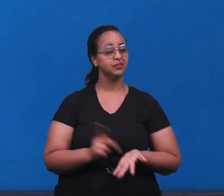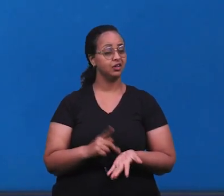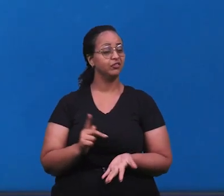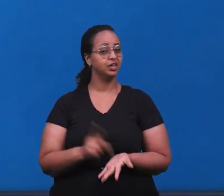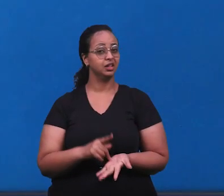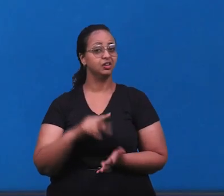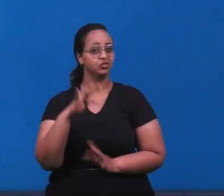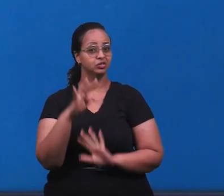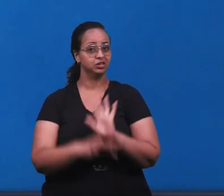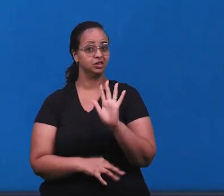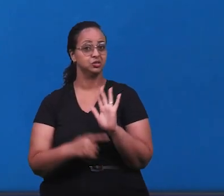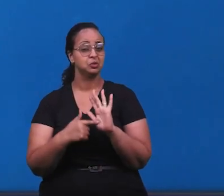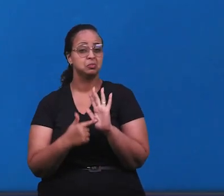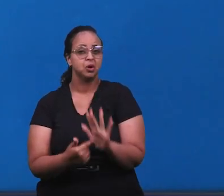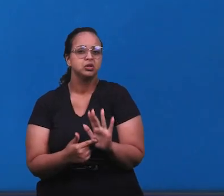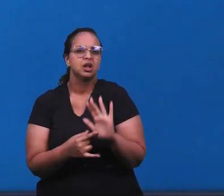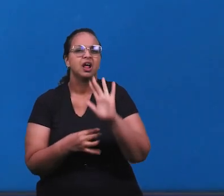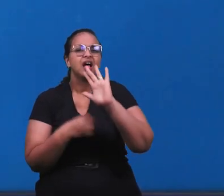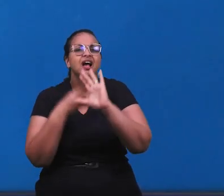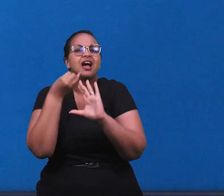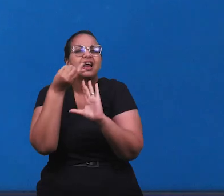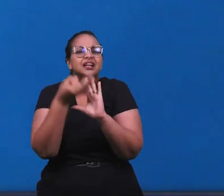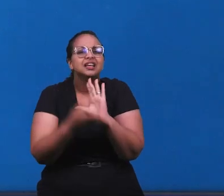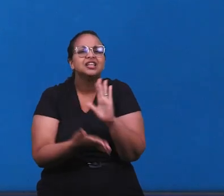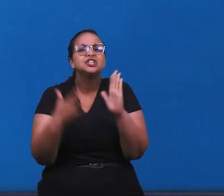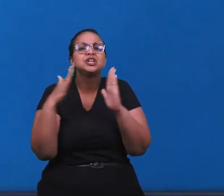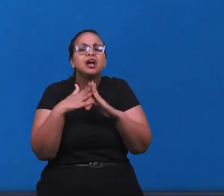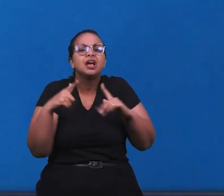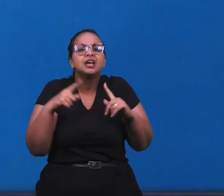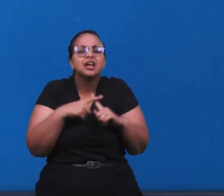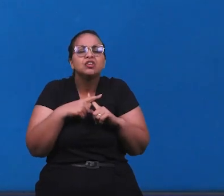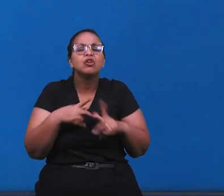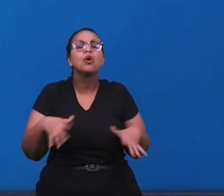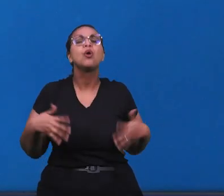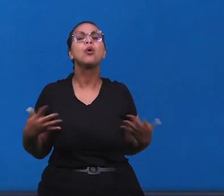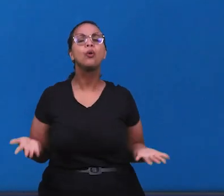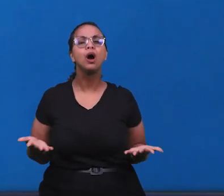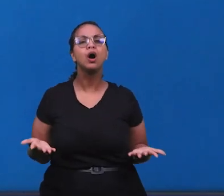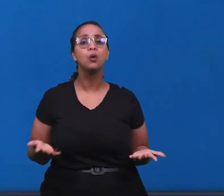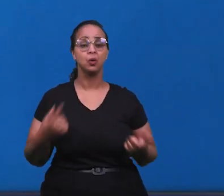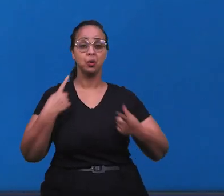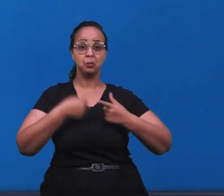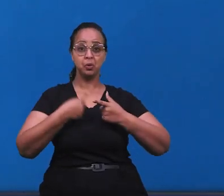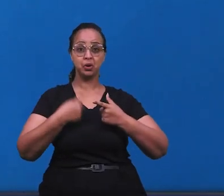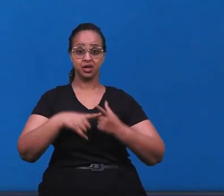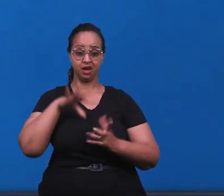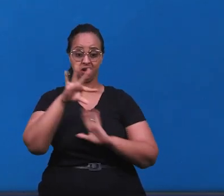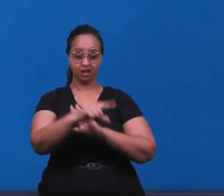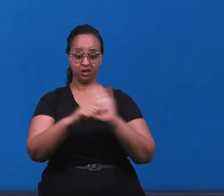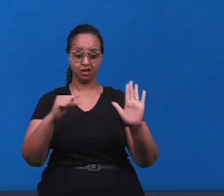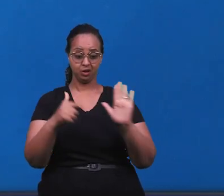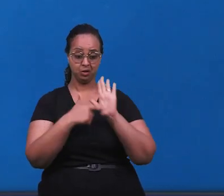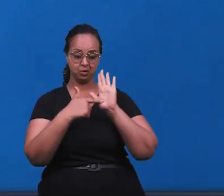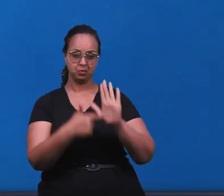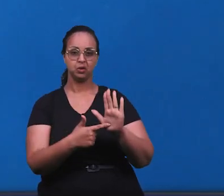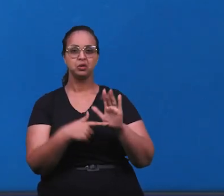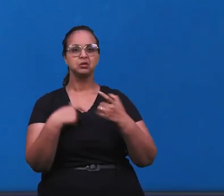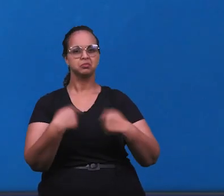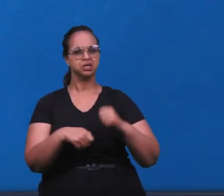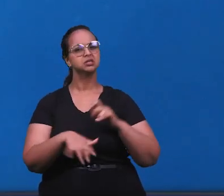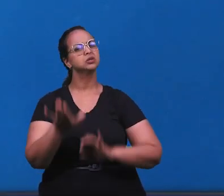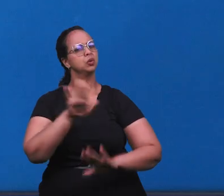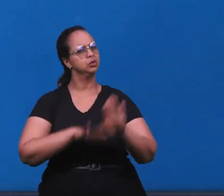do texto aqui, né, mostrando a característica de uma igreja que, conforme o próprio versículo diz, né, ela precisa